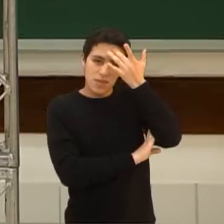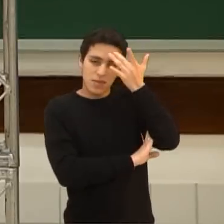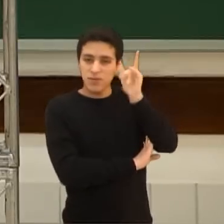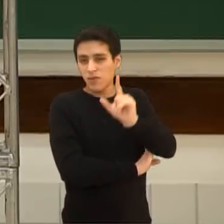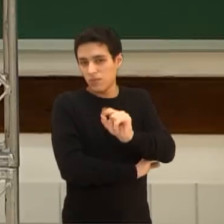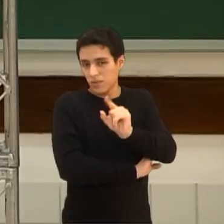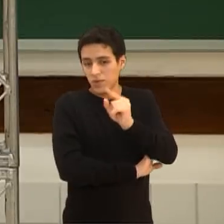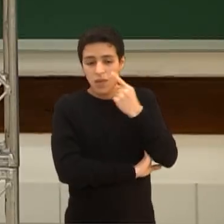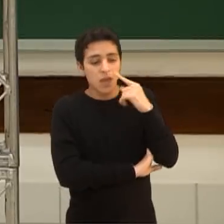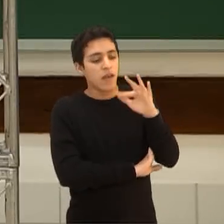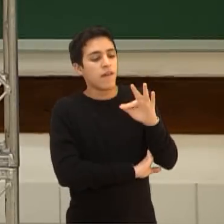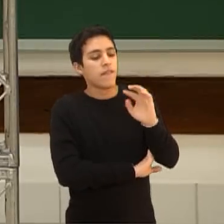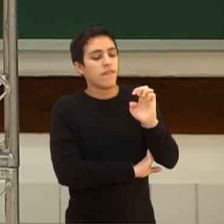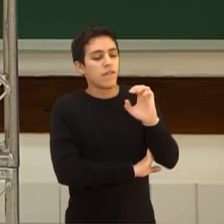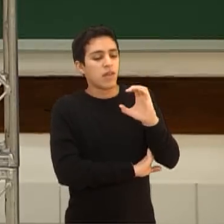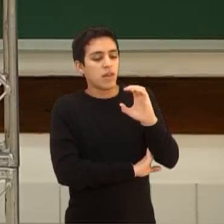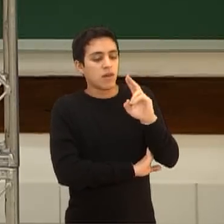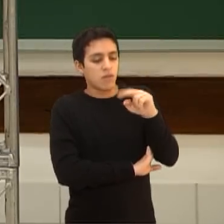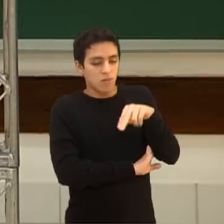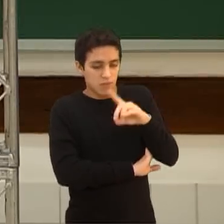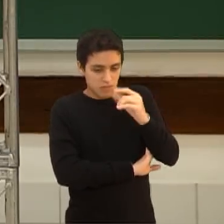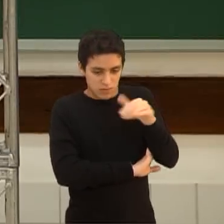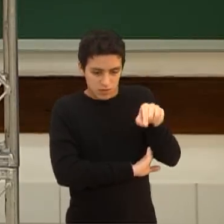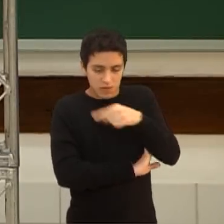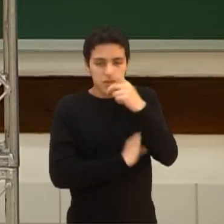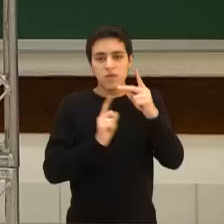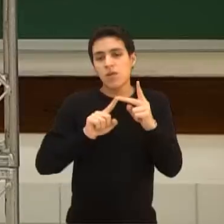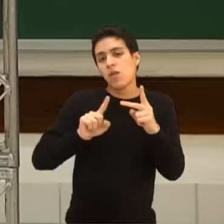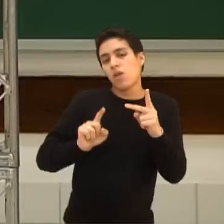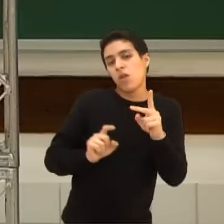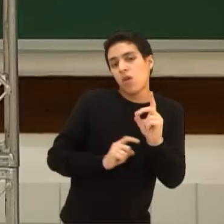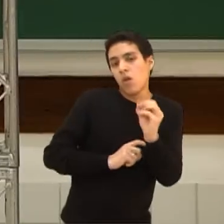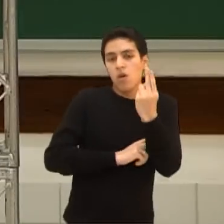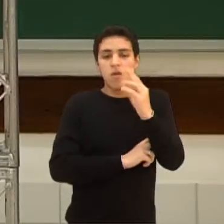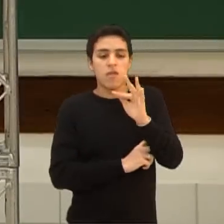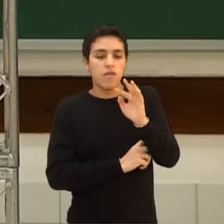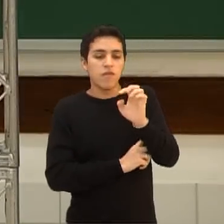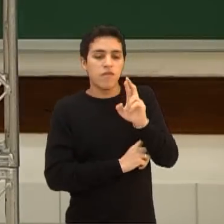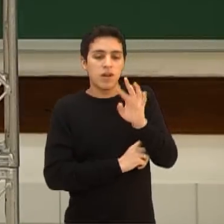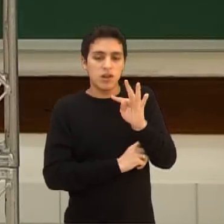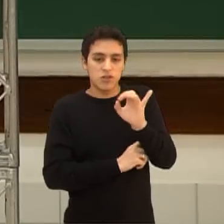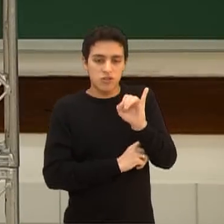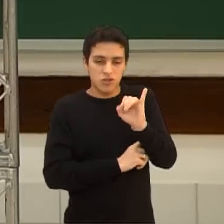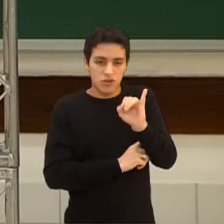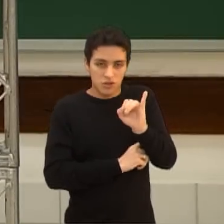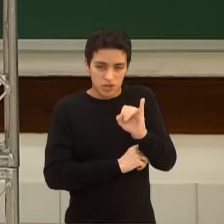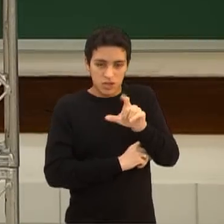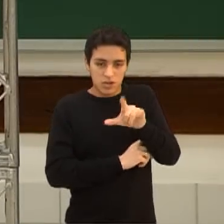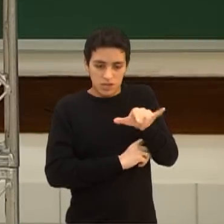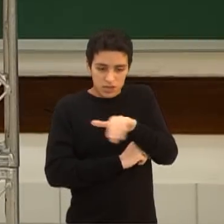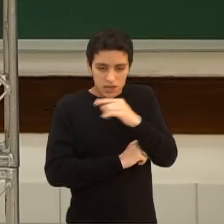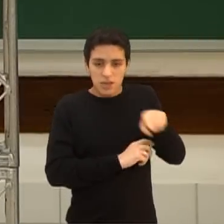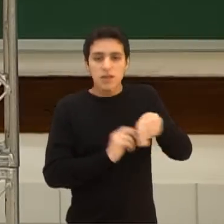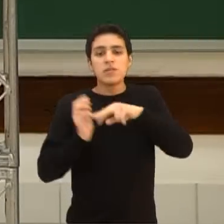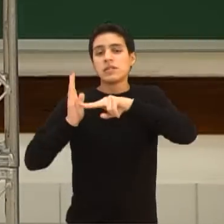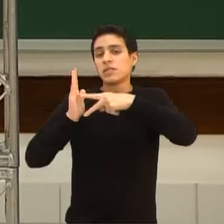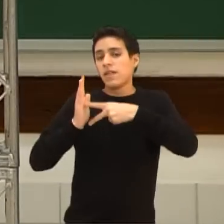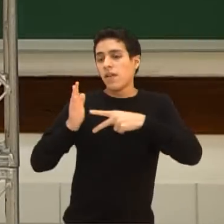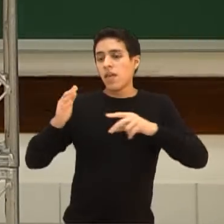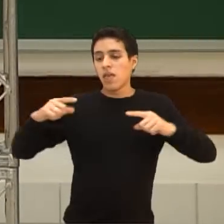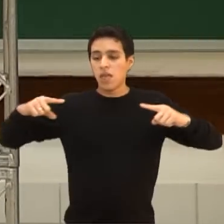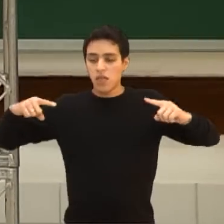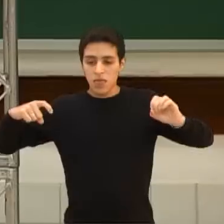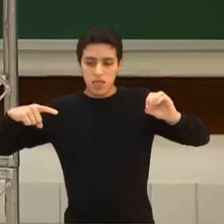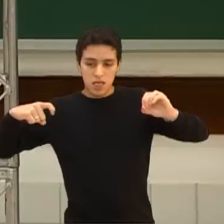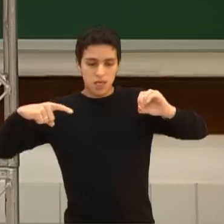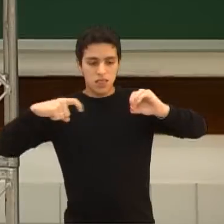aqui, fecundação ou fertilização é o encontro do espermatozoide do homem com